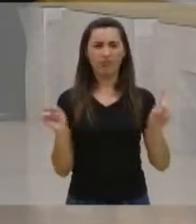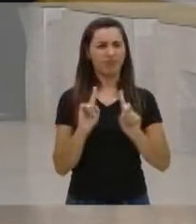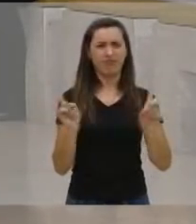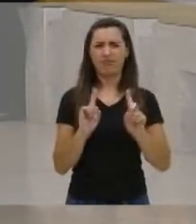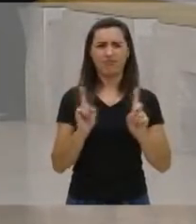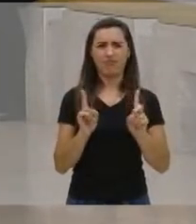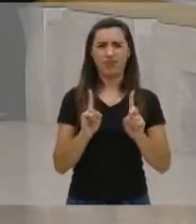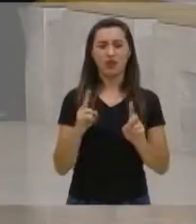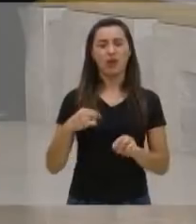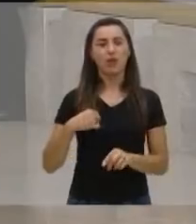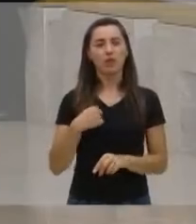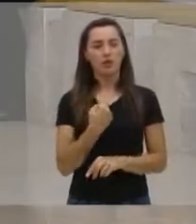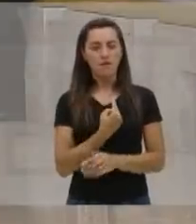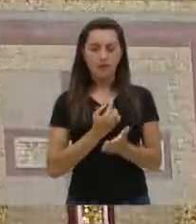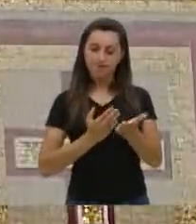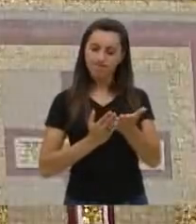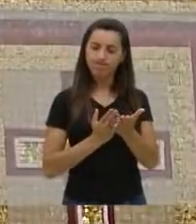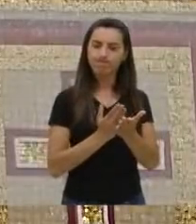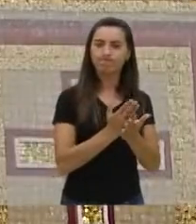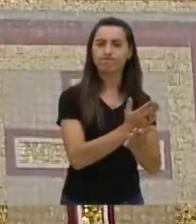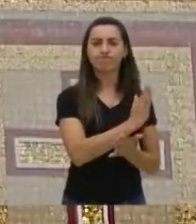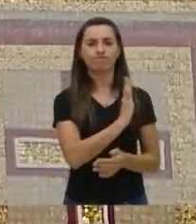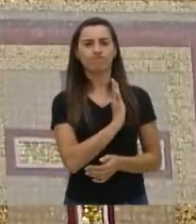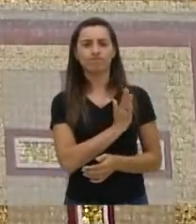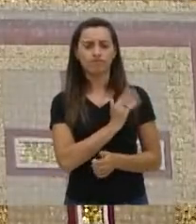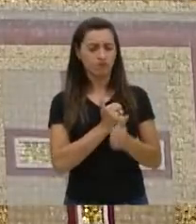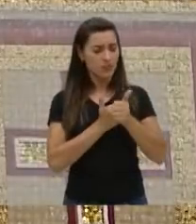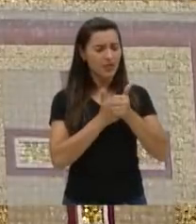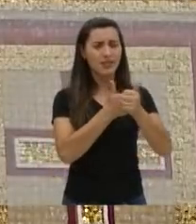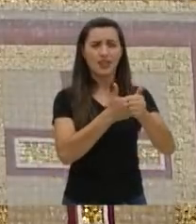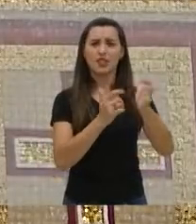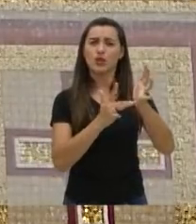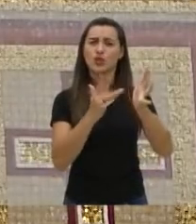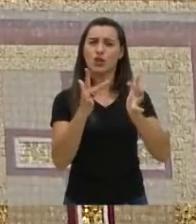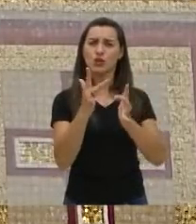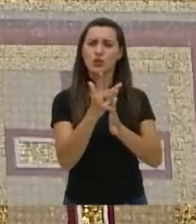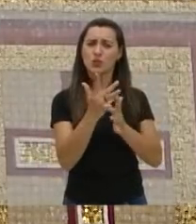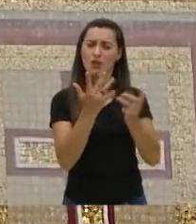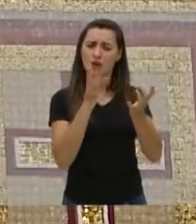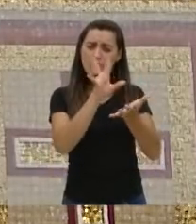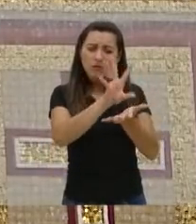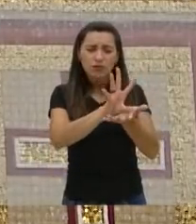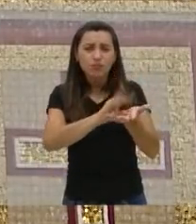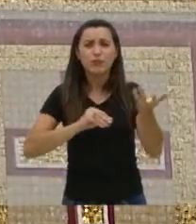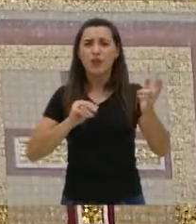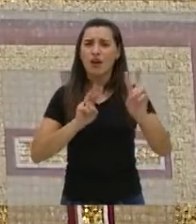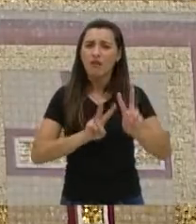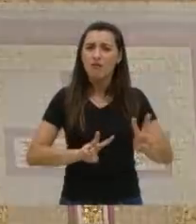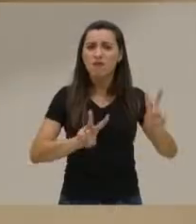de seguimento, é de seguir Jesus, de viver os seus valores.